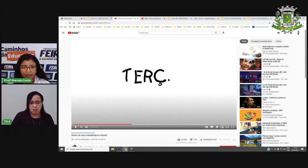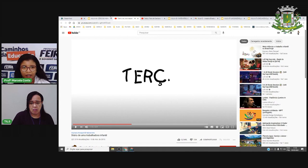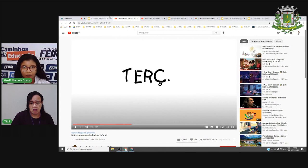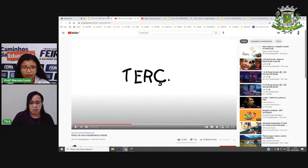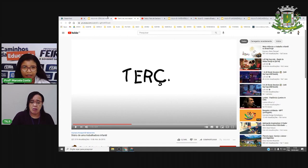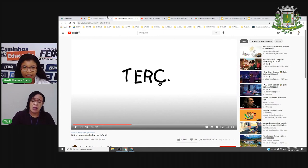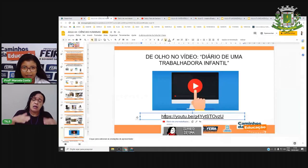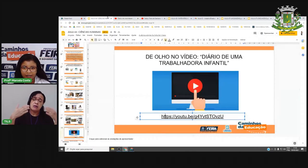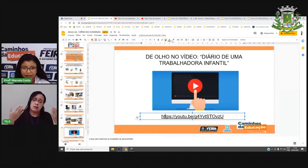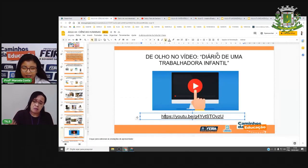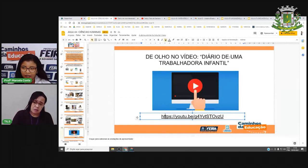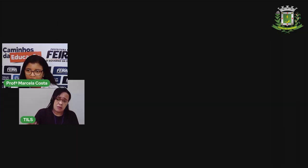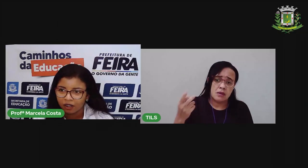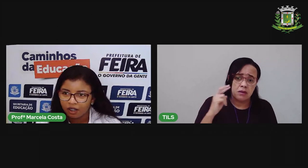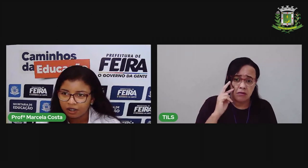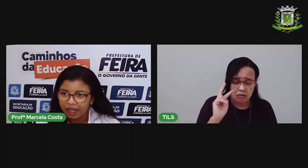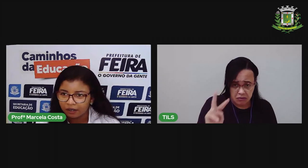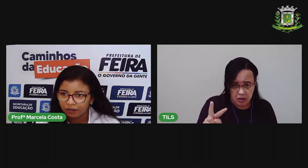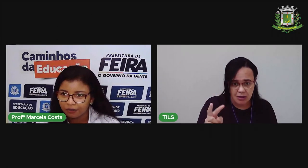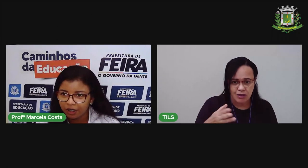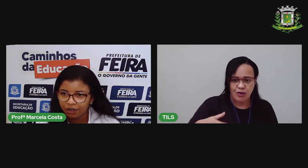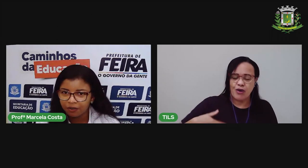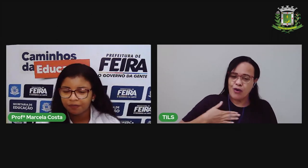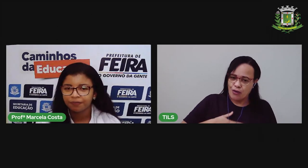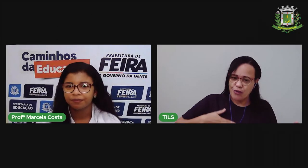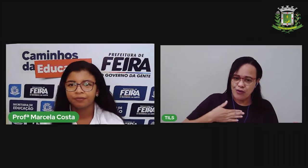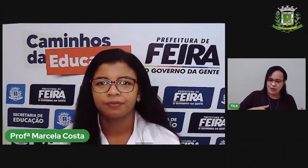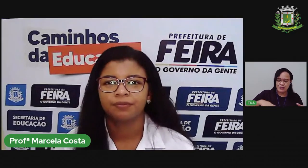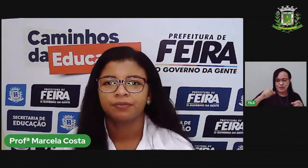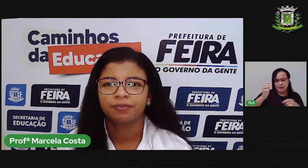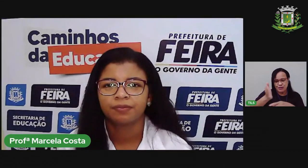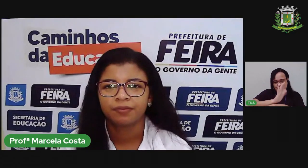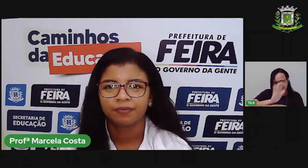Então crianças. Gostaram do vídeo?